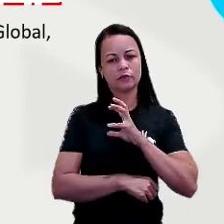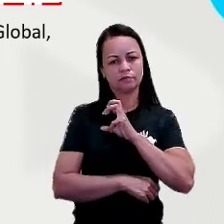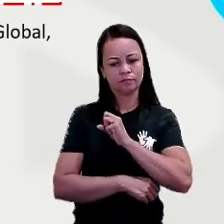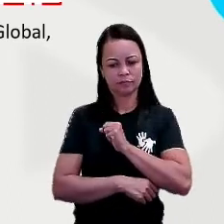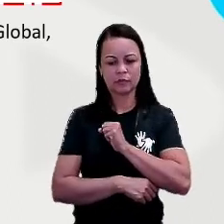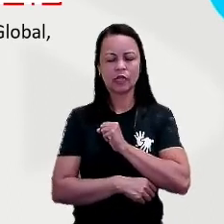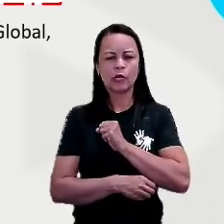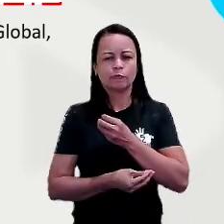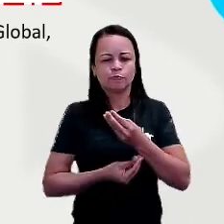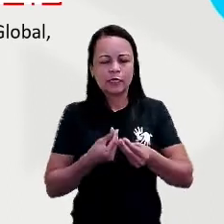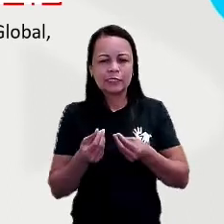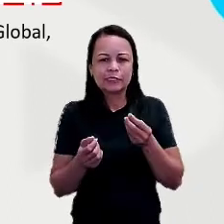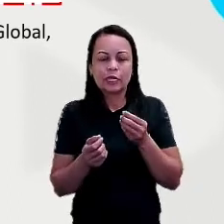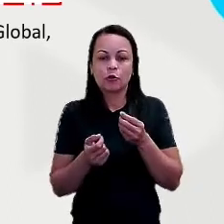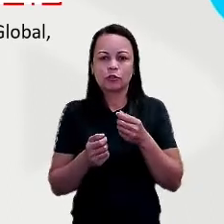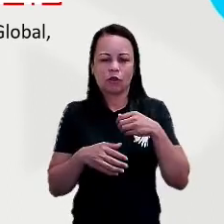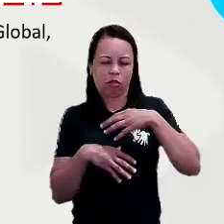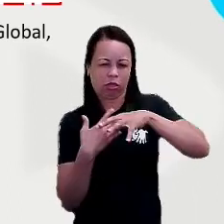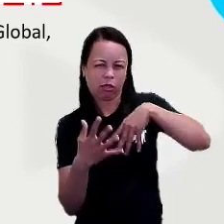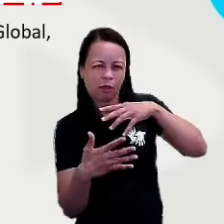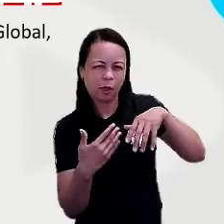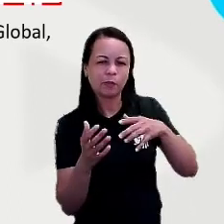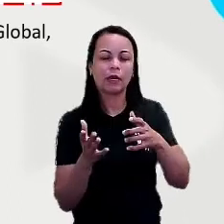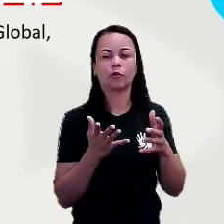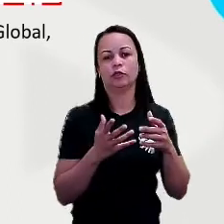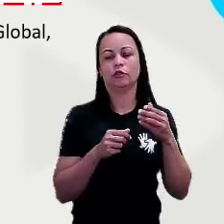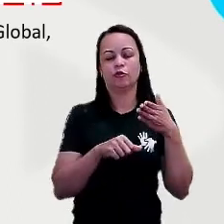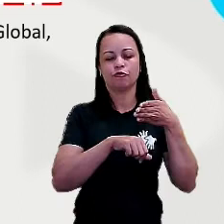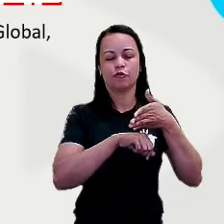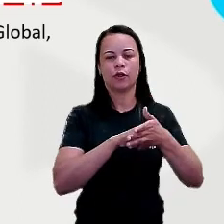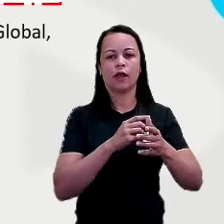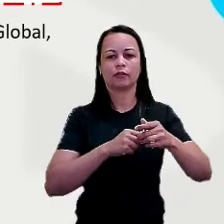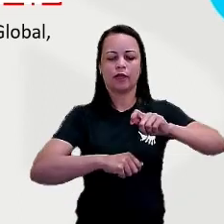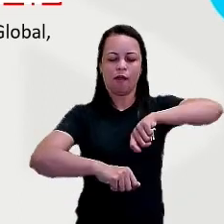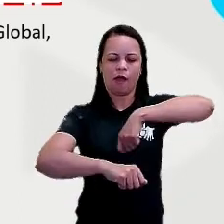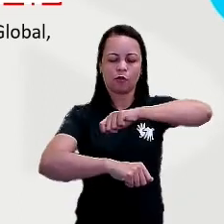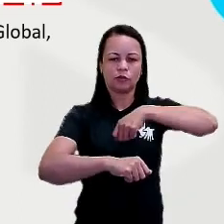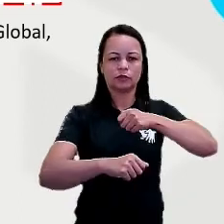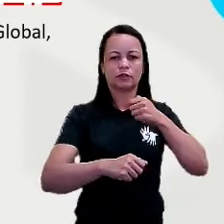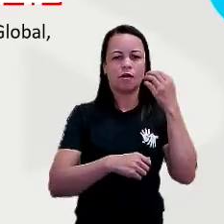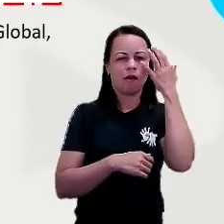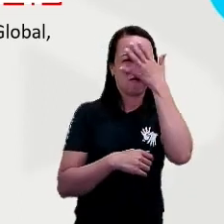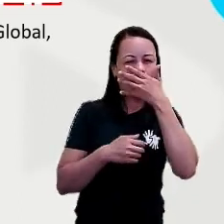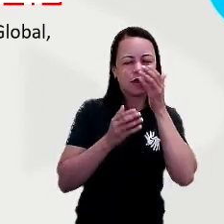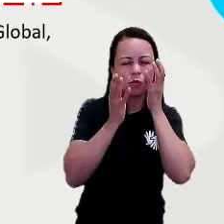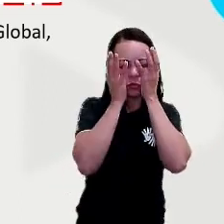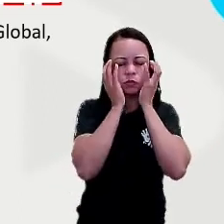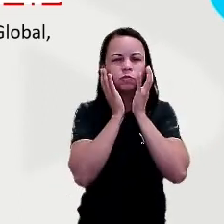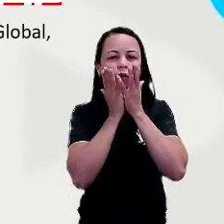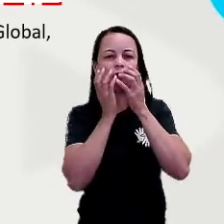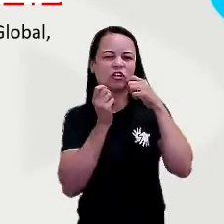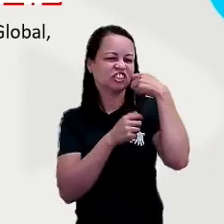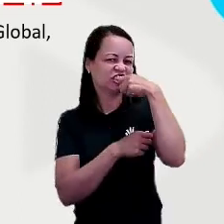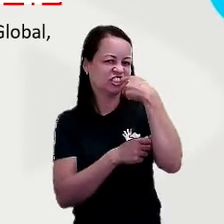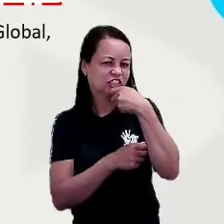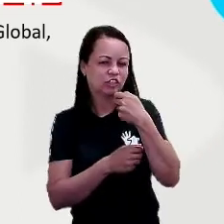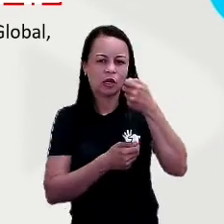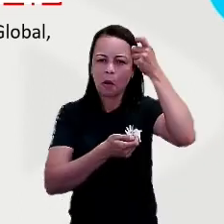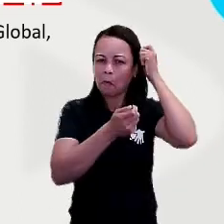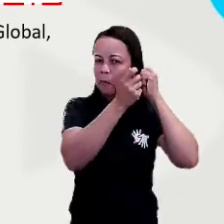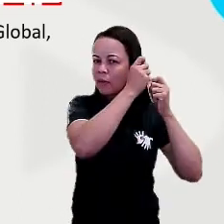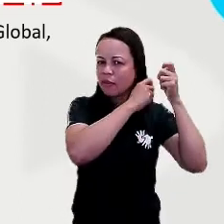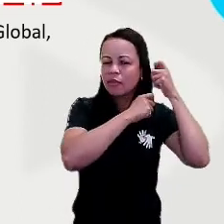Com receio de fazer barulho, dirigi-me à cozinha. Lavei o rosto, os dentes, penteei-me